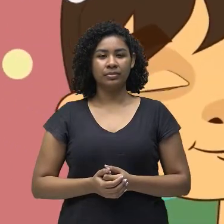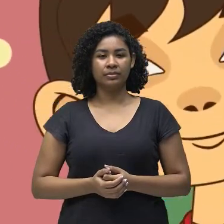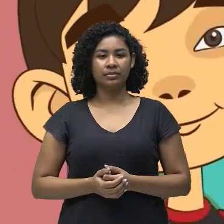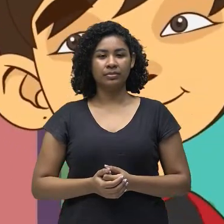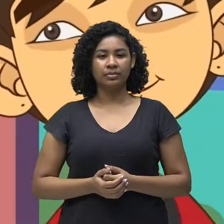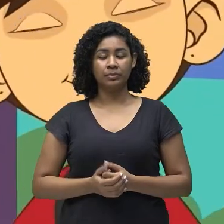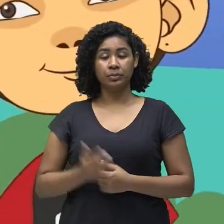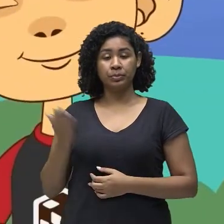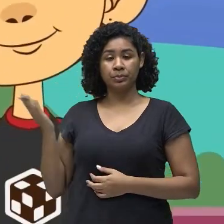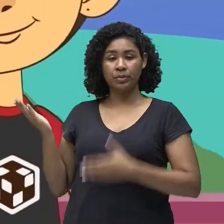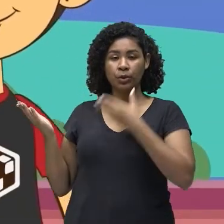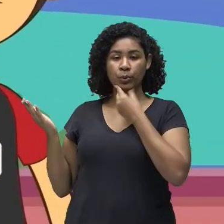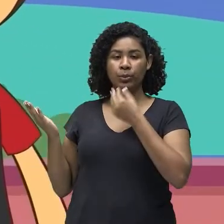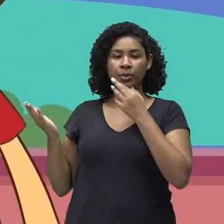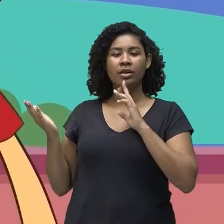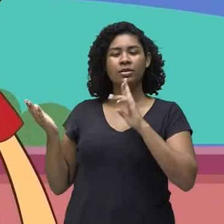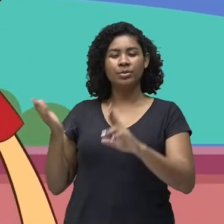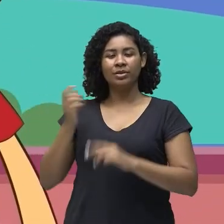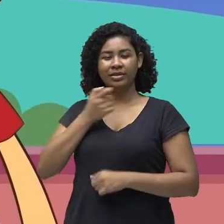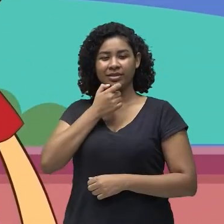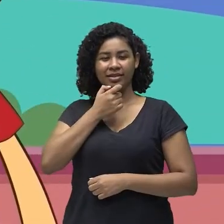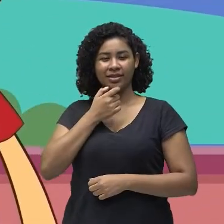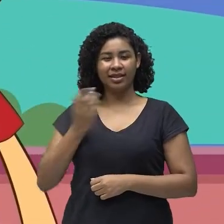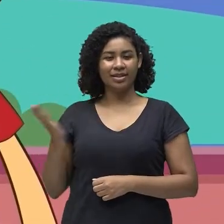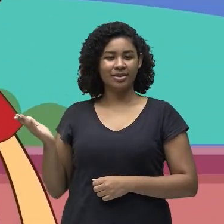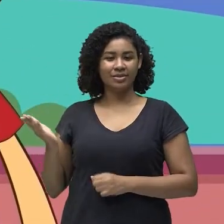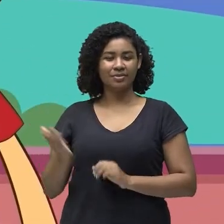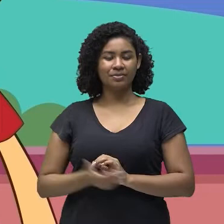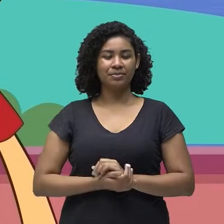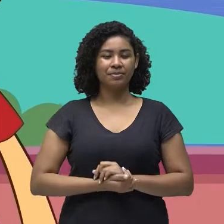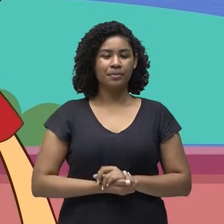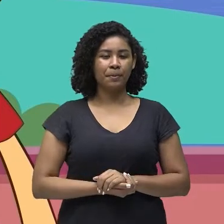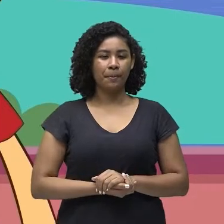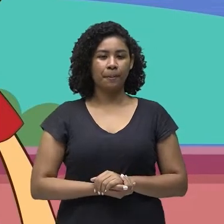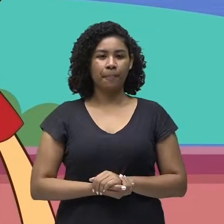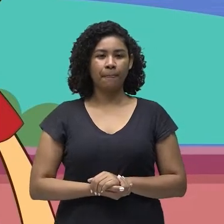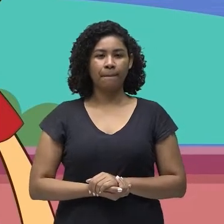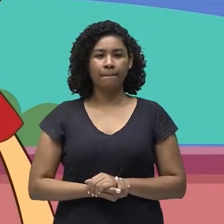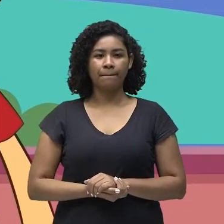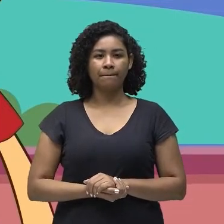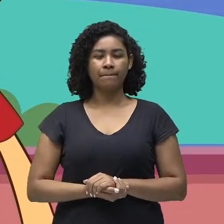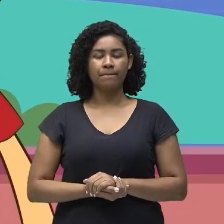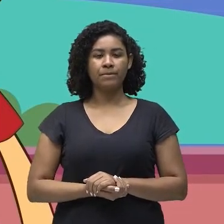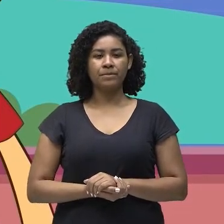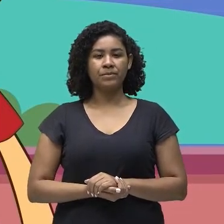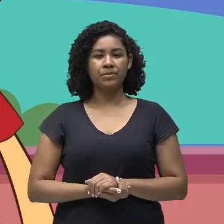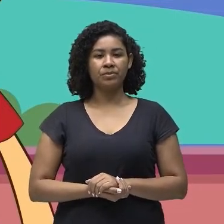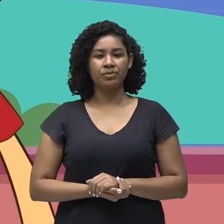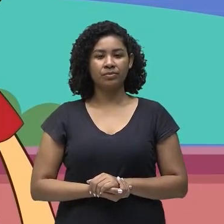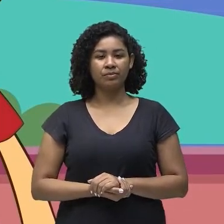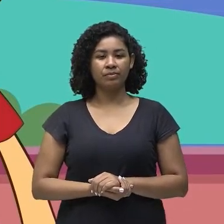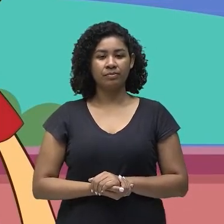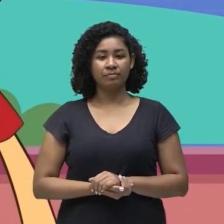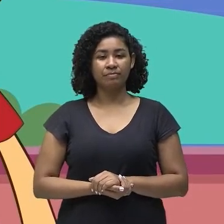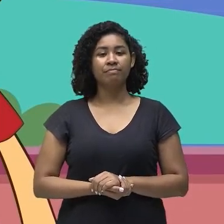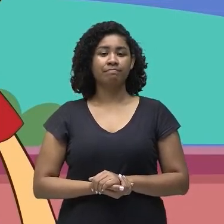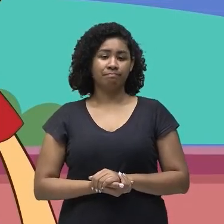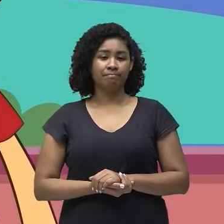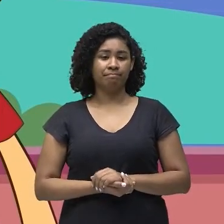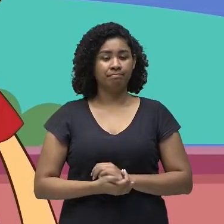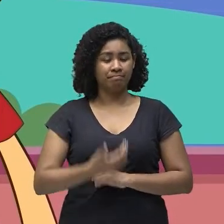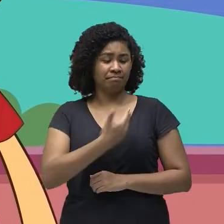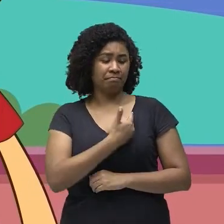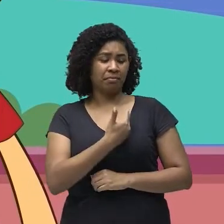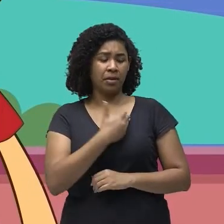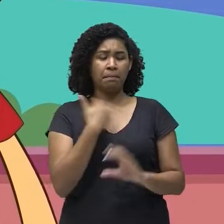I was texting to some friends. I was texting to some friends. Eu estava enviando mensagens para